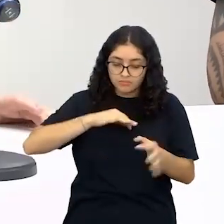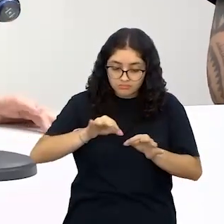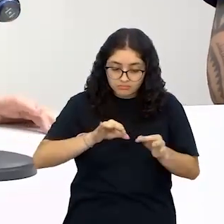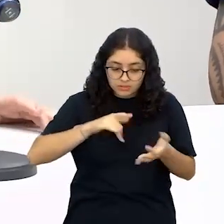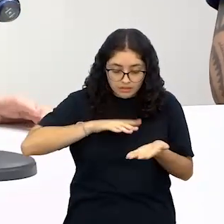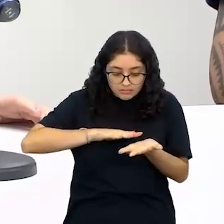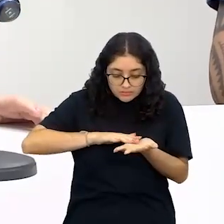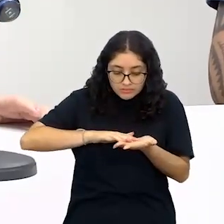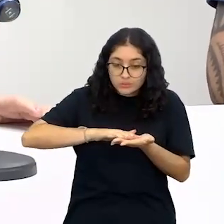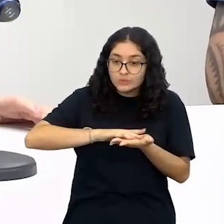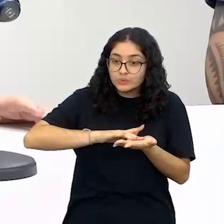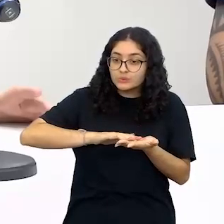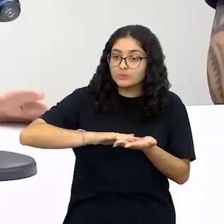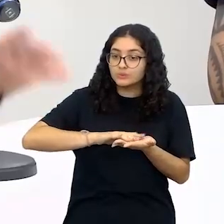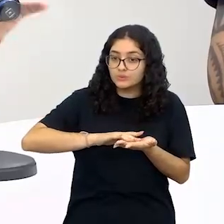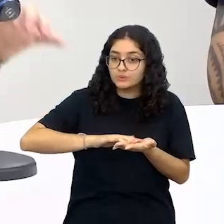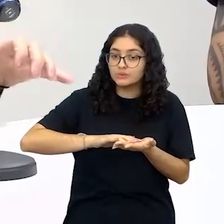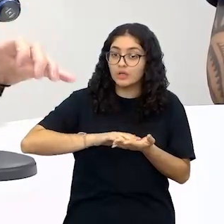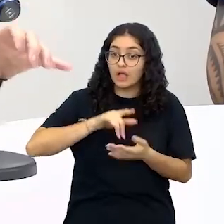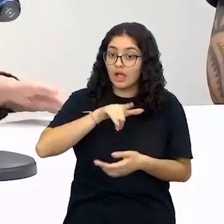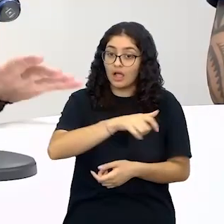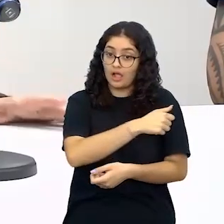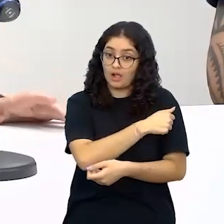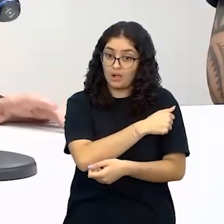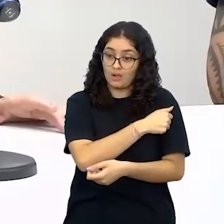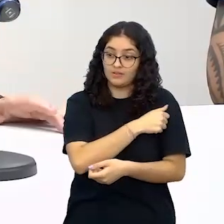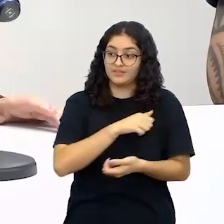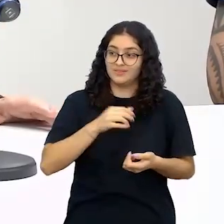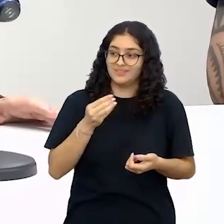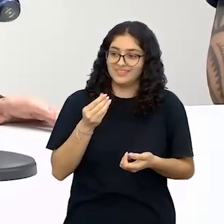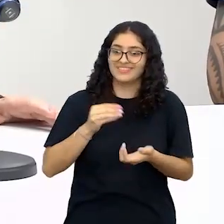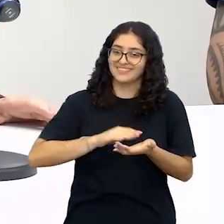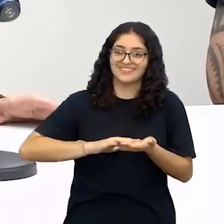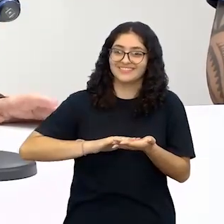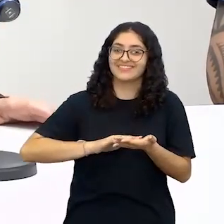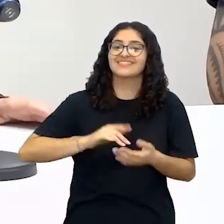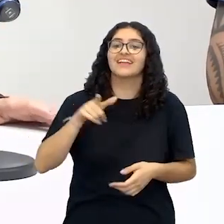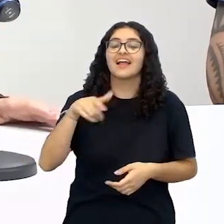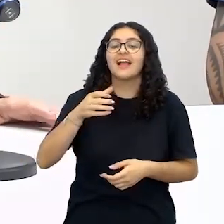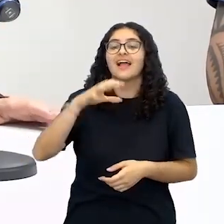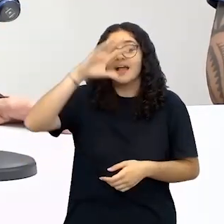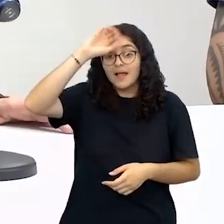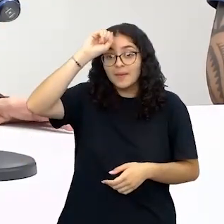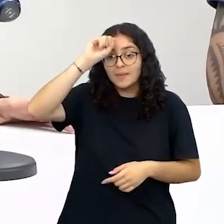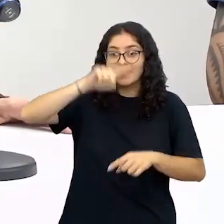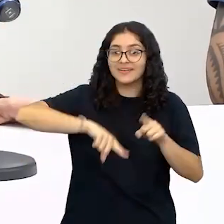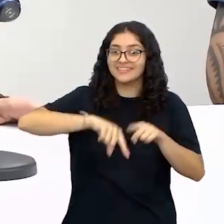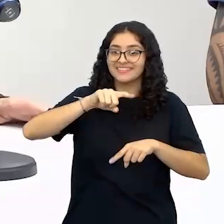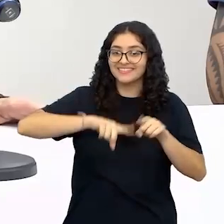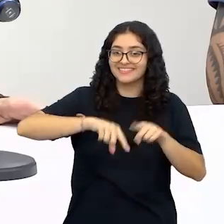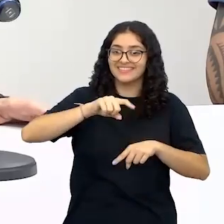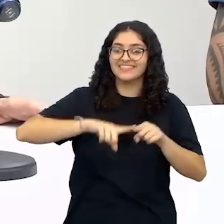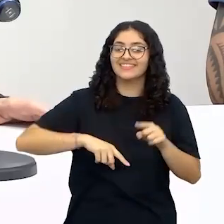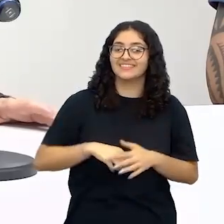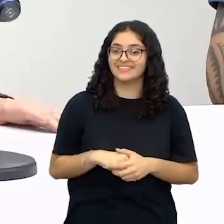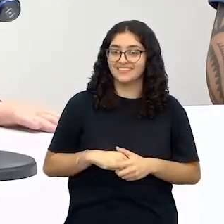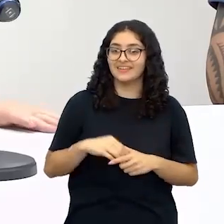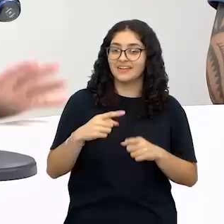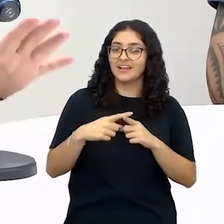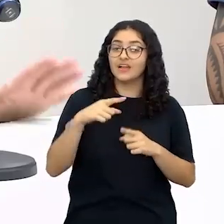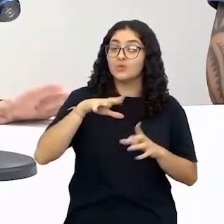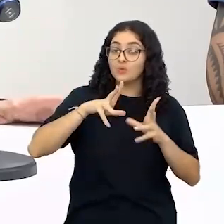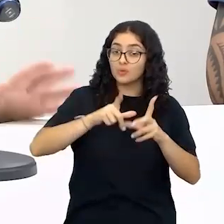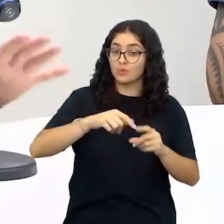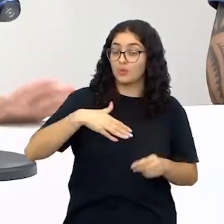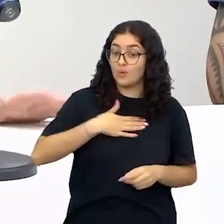dizer para vocês que os alunos aprendem muito quando eles produzem esse material. Que é bom para todo mundo